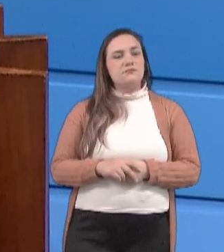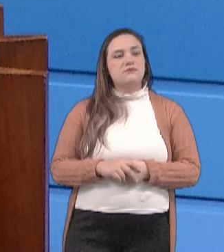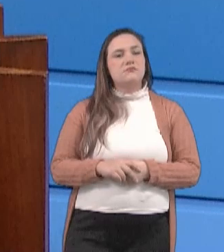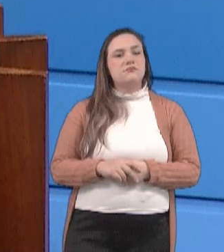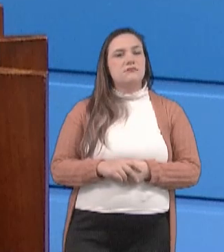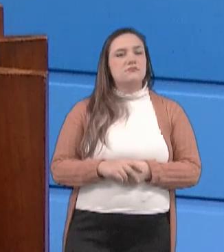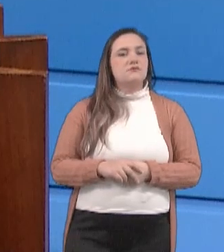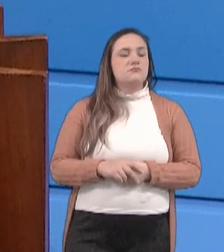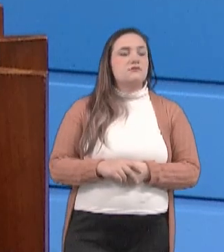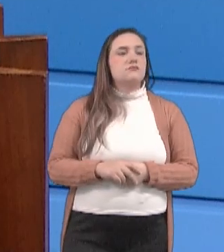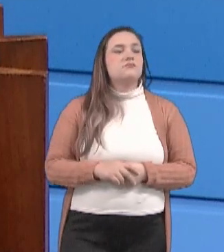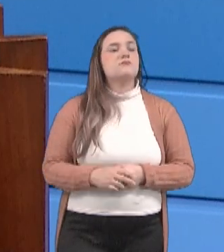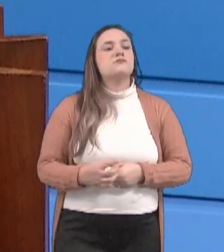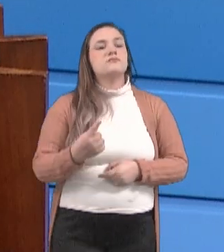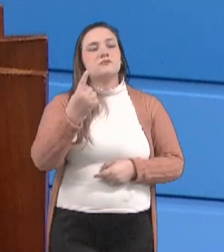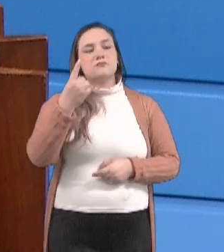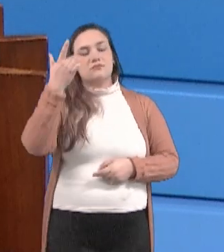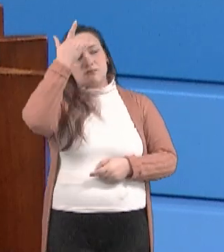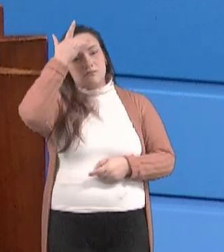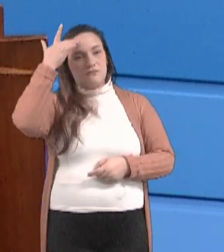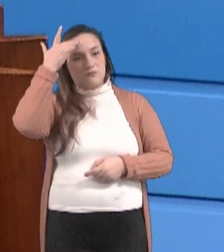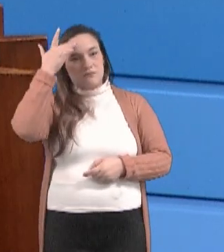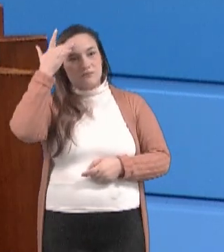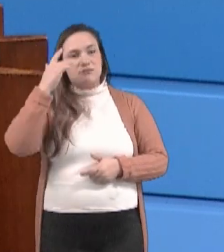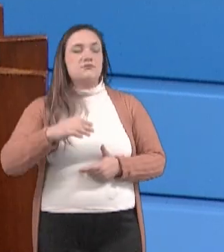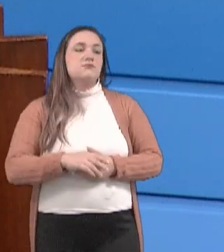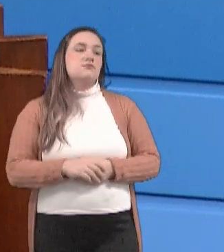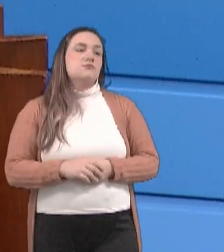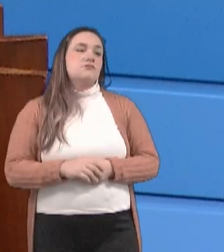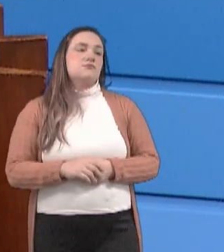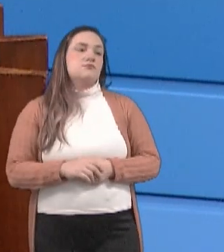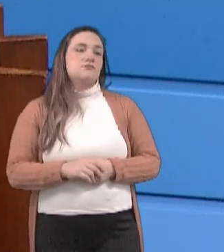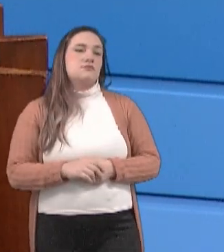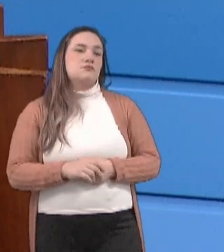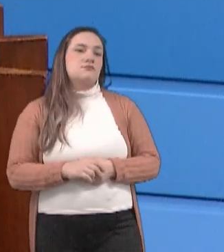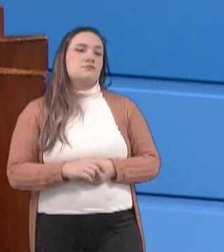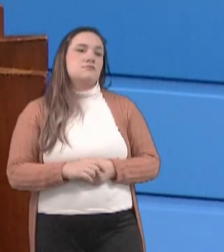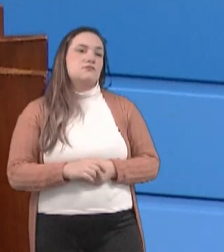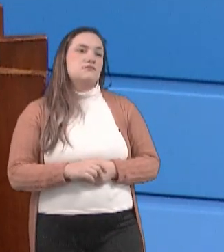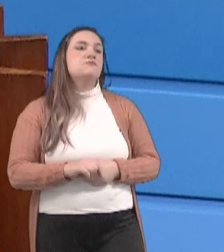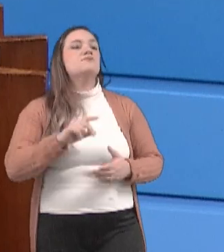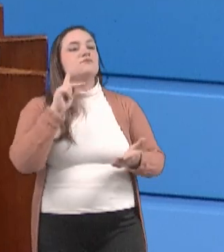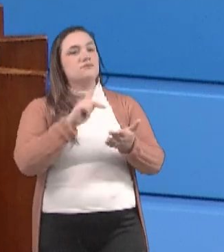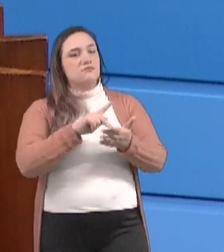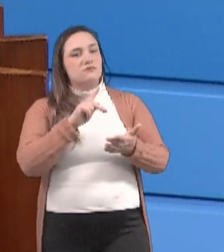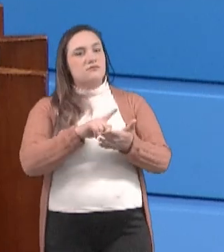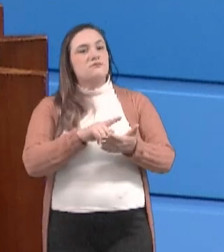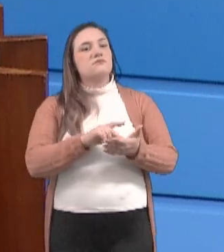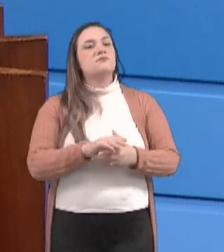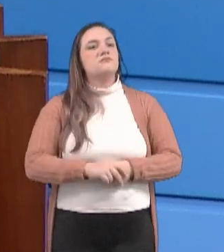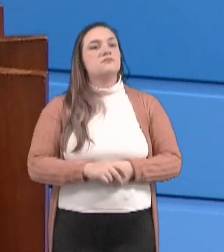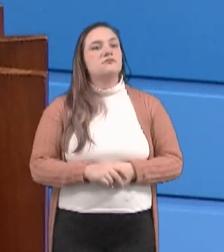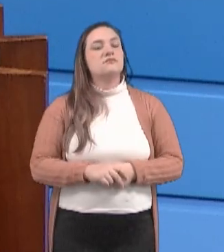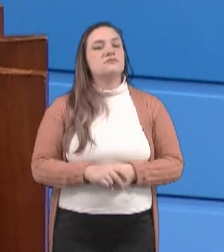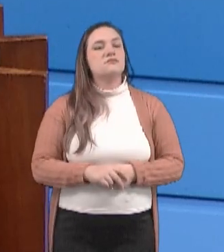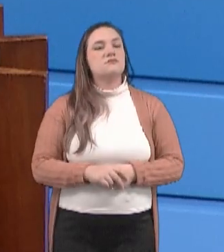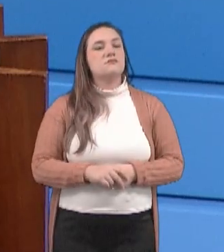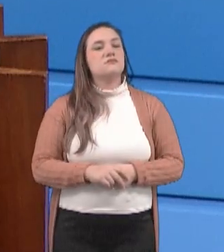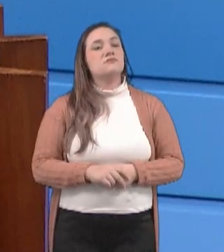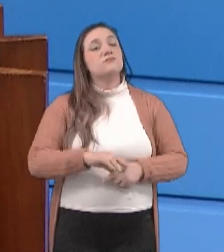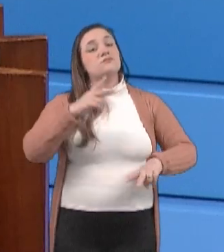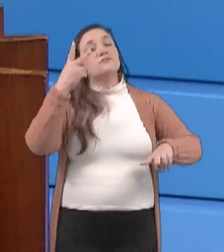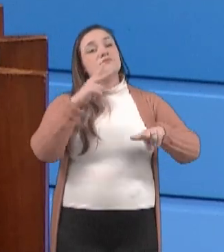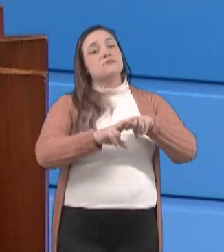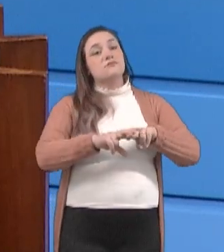desses malfeitores foi condenado. Foi condenado a 4 anos e